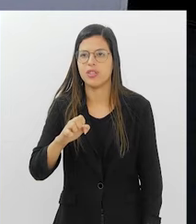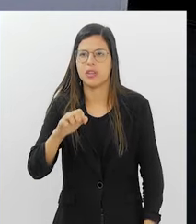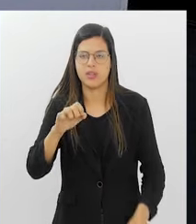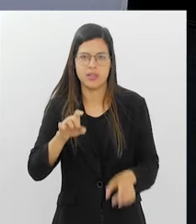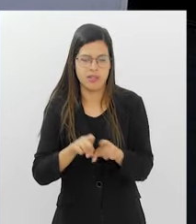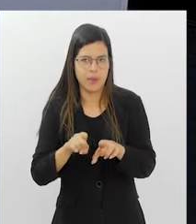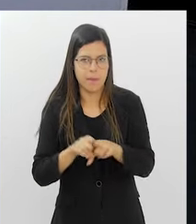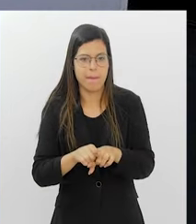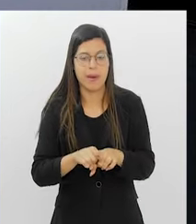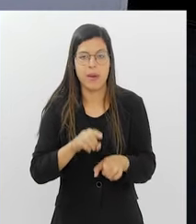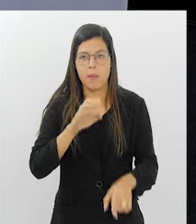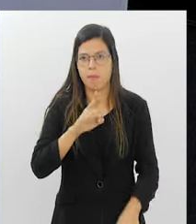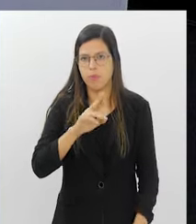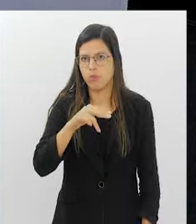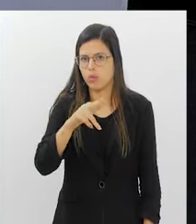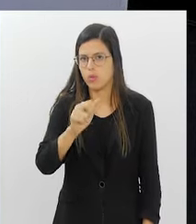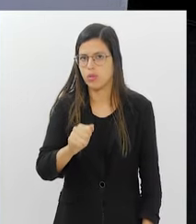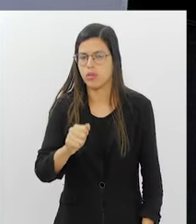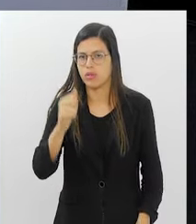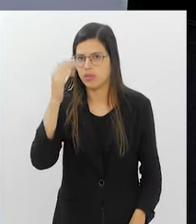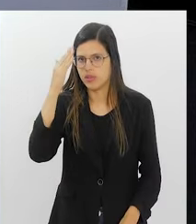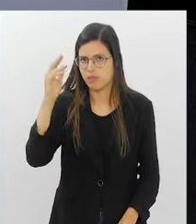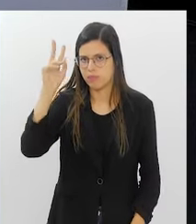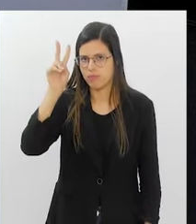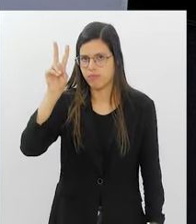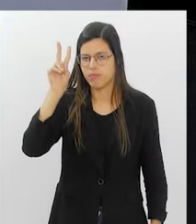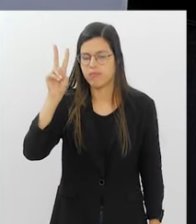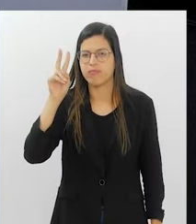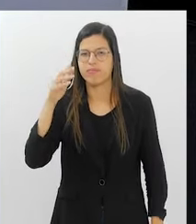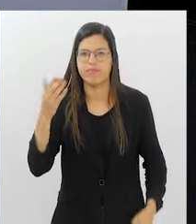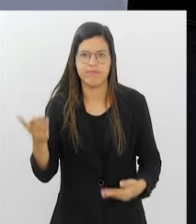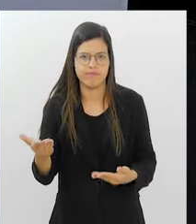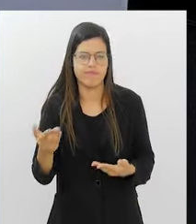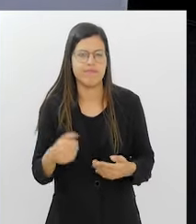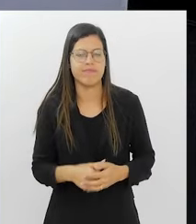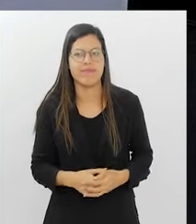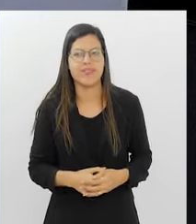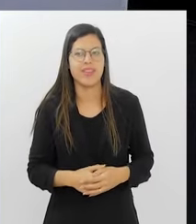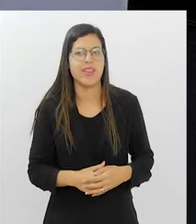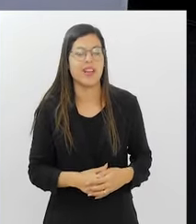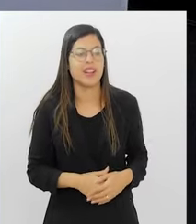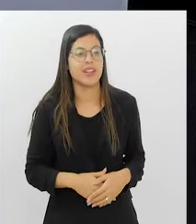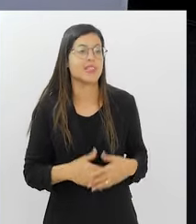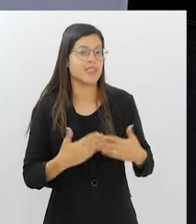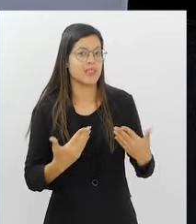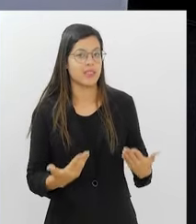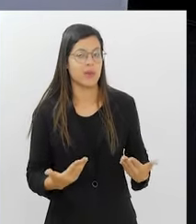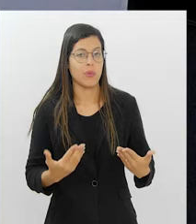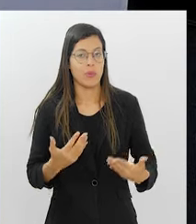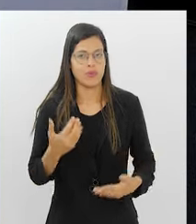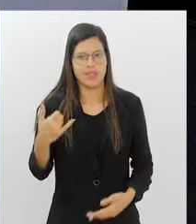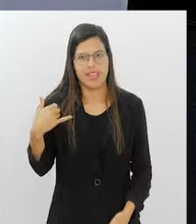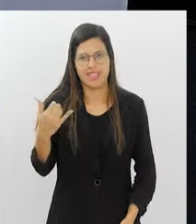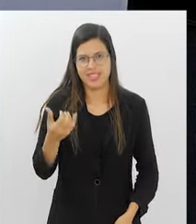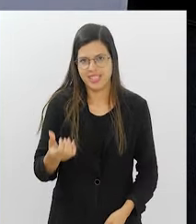Lopes vamos saber agora um pouco da história da Bruna vamos lá então Mauro com 6 anos de idade eu resolvi fazer balé